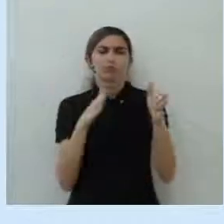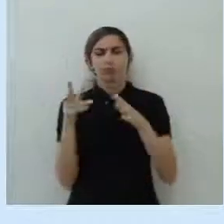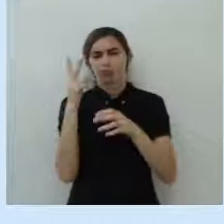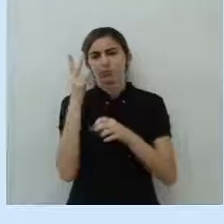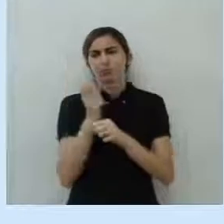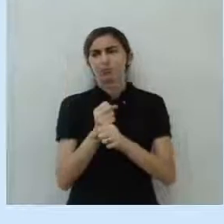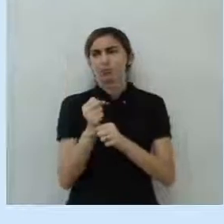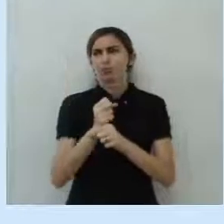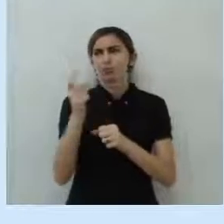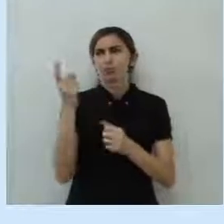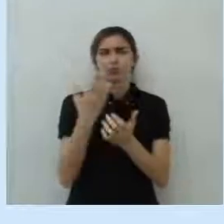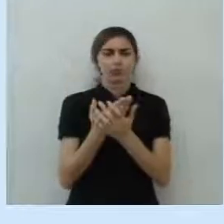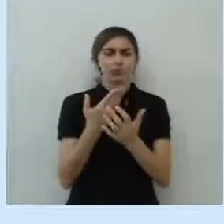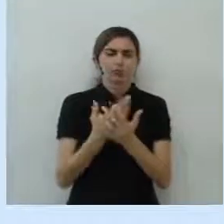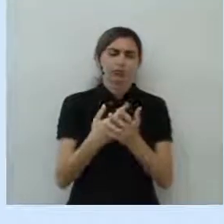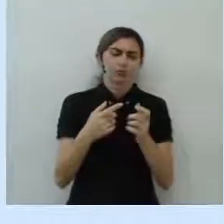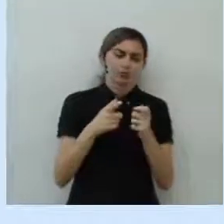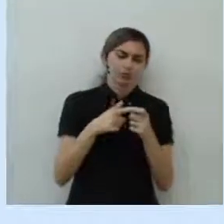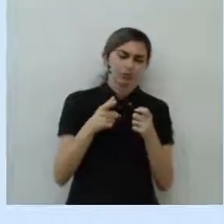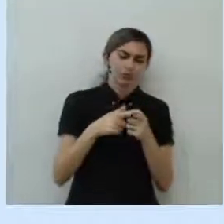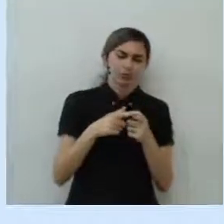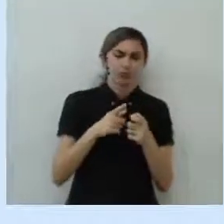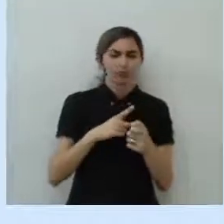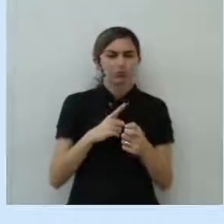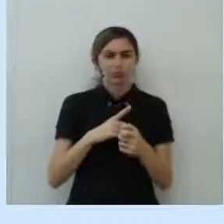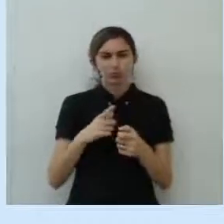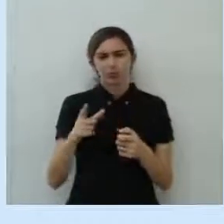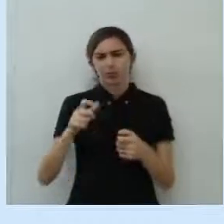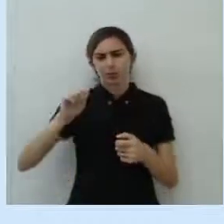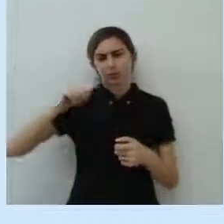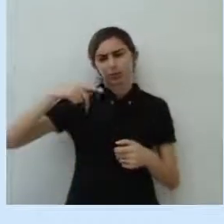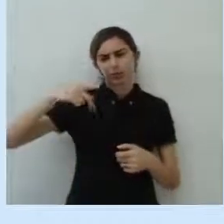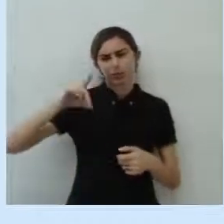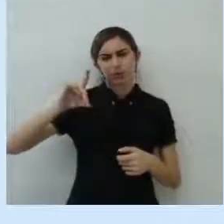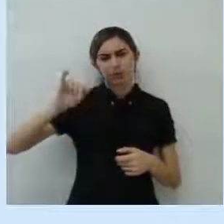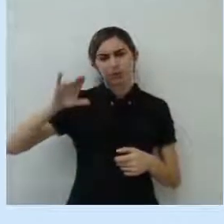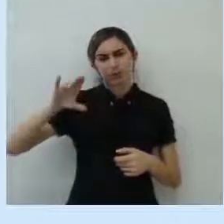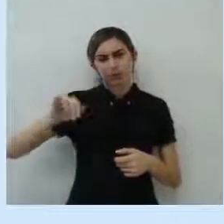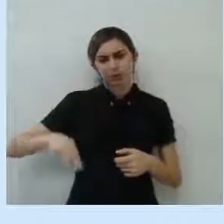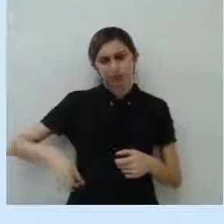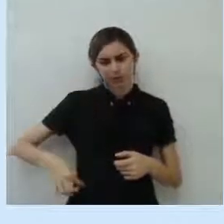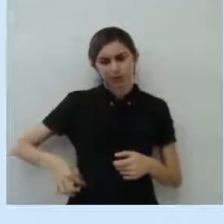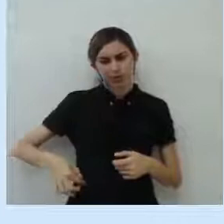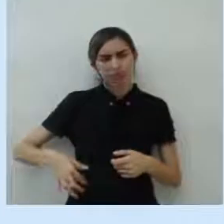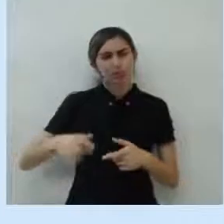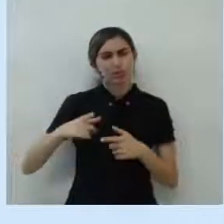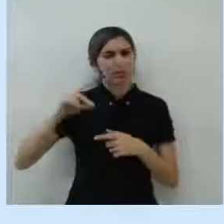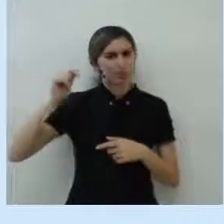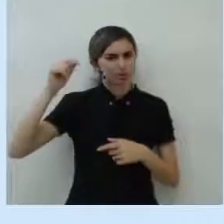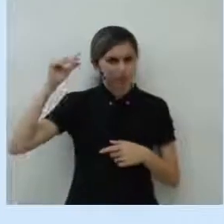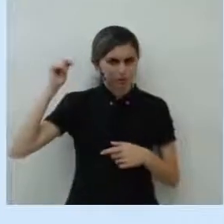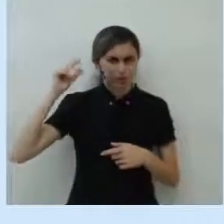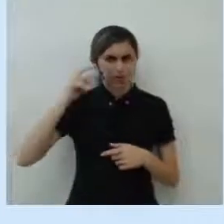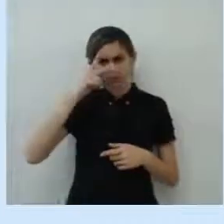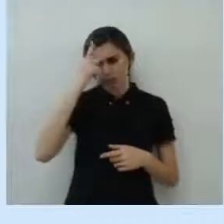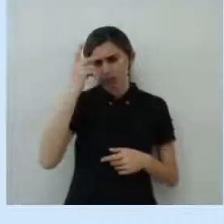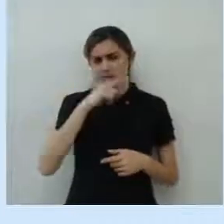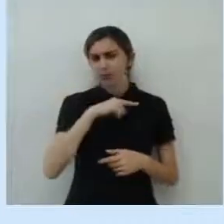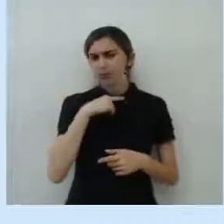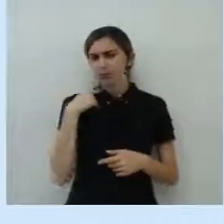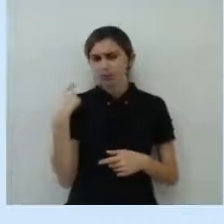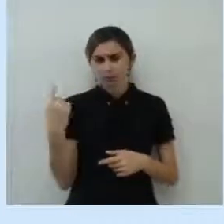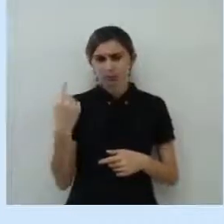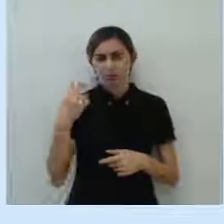anos. Chacrinha estudava medicina, ele teve uma apendicite. Antigamente, pessoas morriam por causa